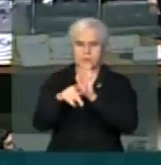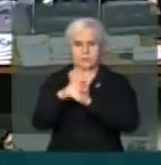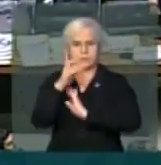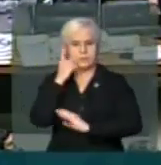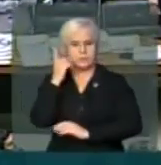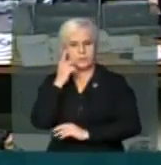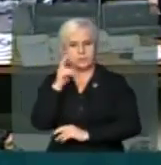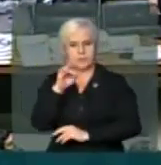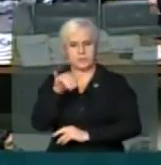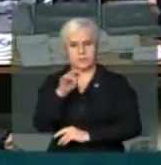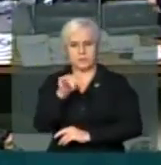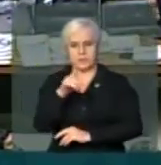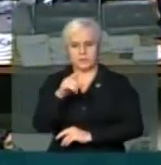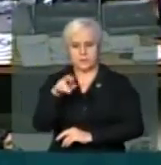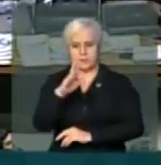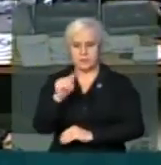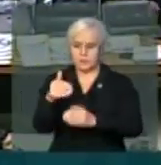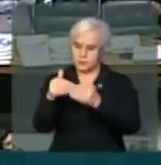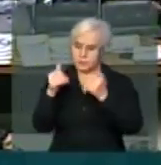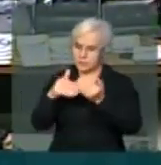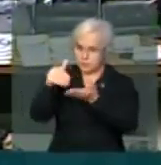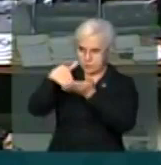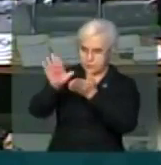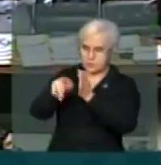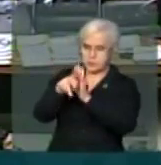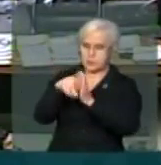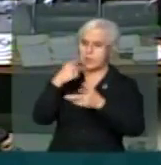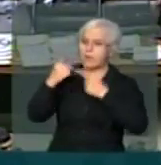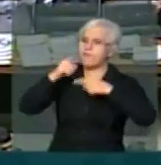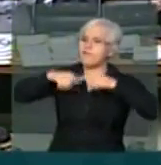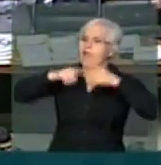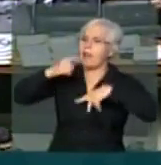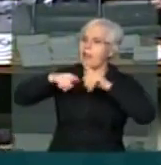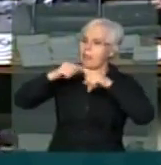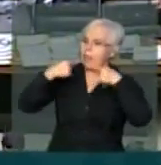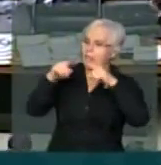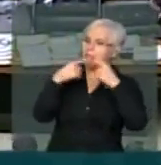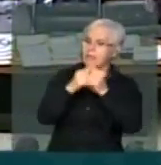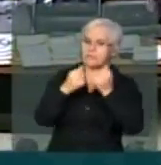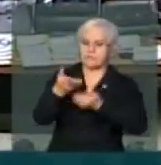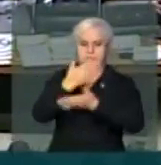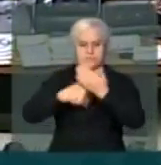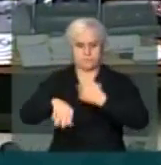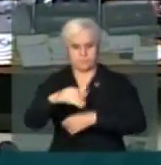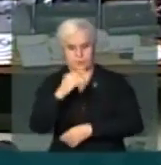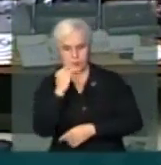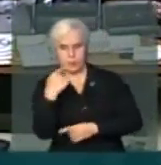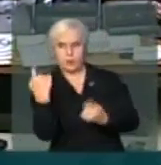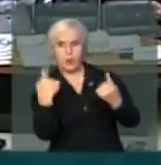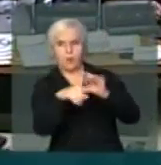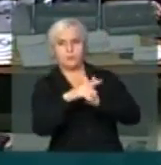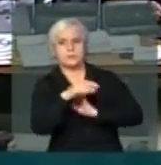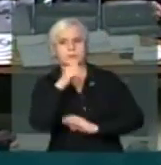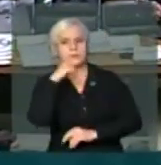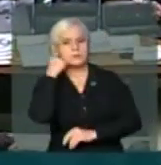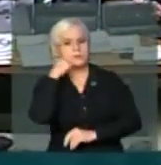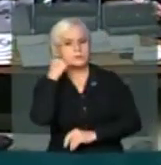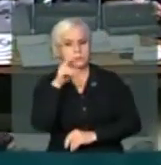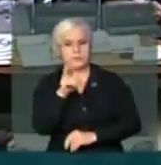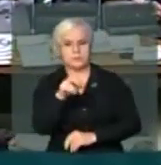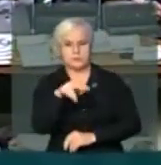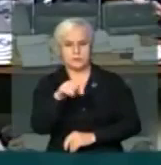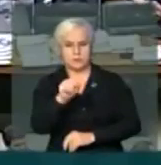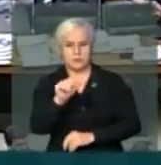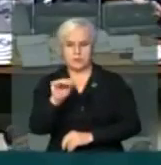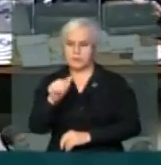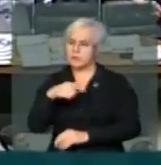Jandira Fegali de retirada desses manifestantes que estariam usando palavras de baixo calão para uma outra parlamentar, a senadora Vanessa Graziottin. O senhor acha que é